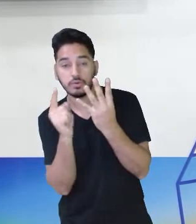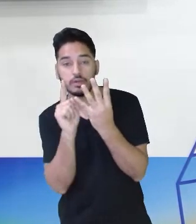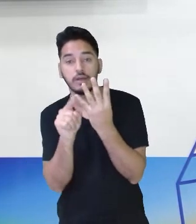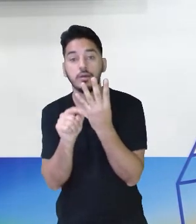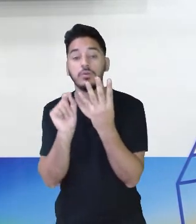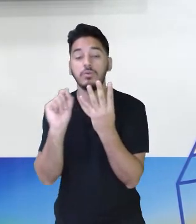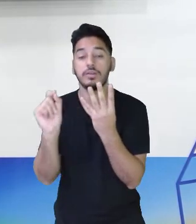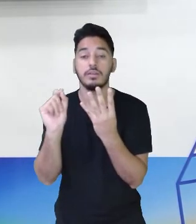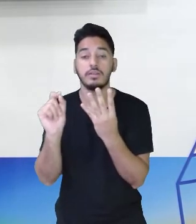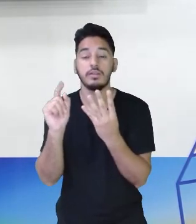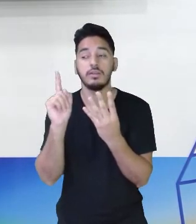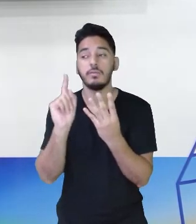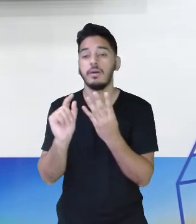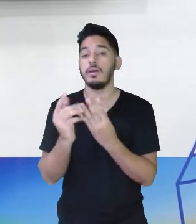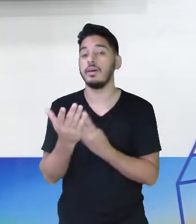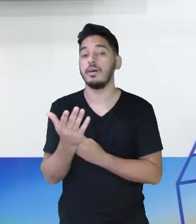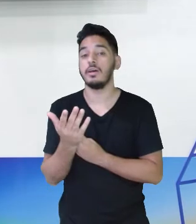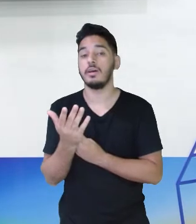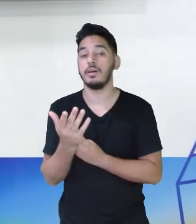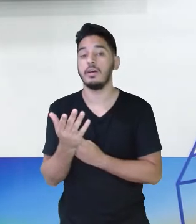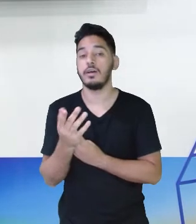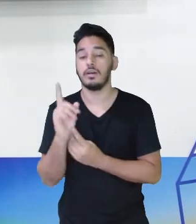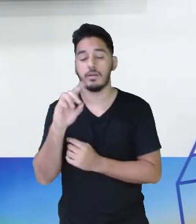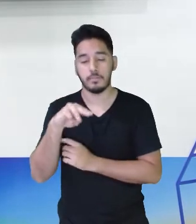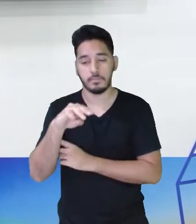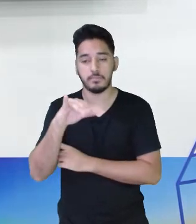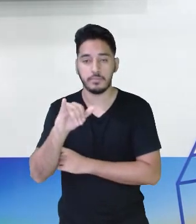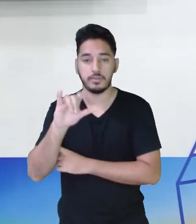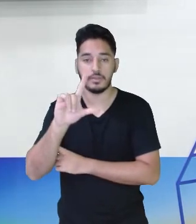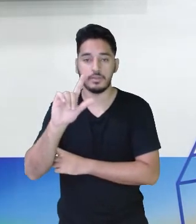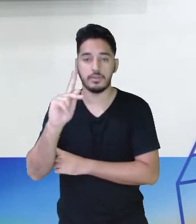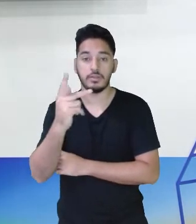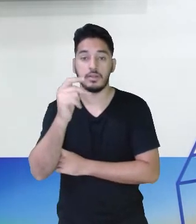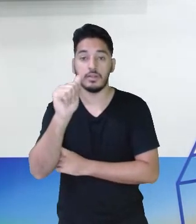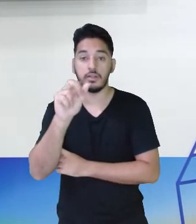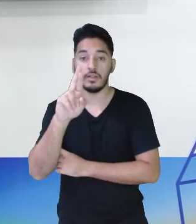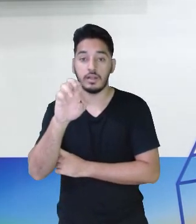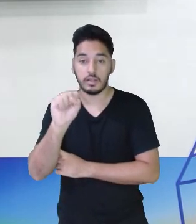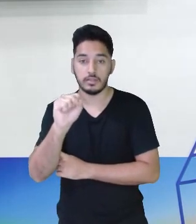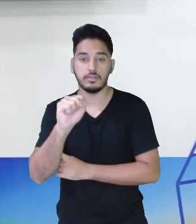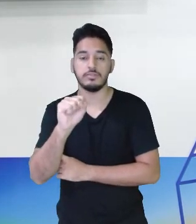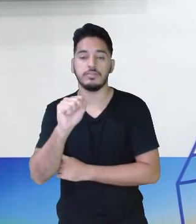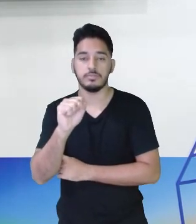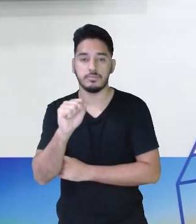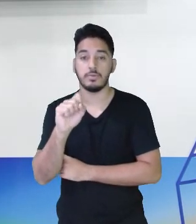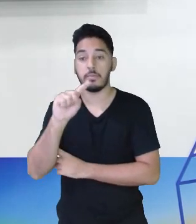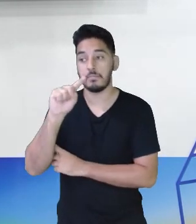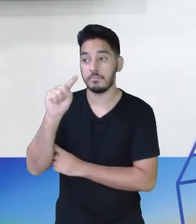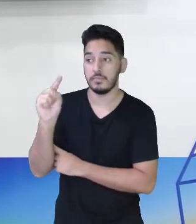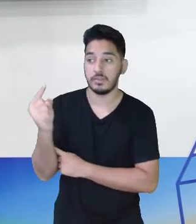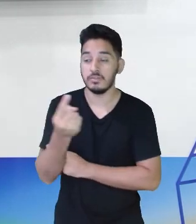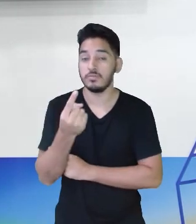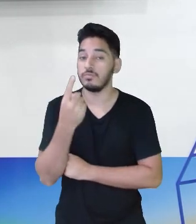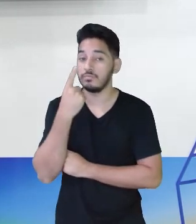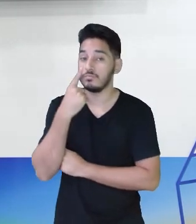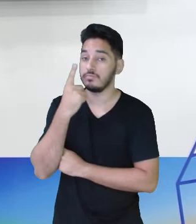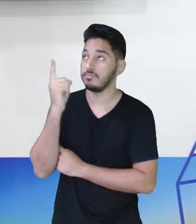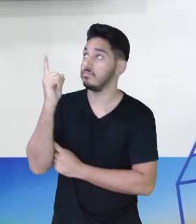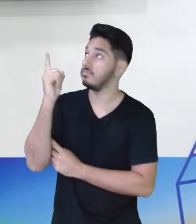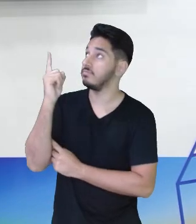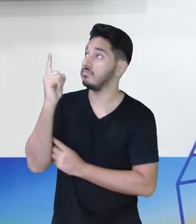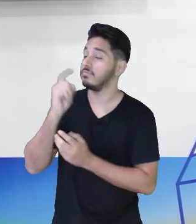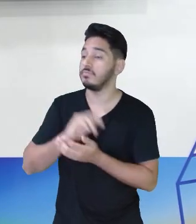a ordem para a classe dos milhares, ó. 1000 unidade de